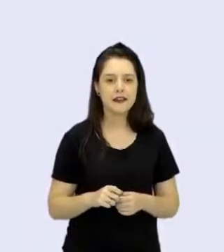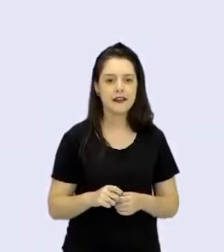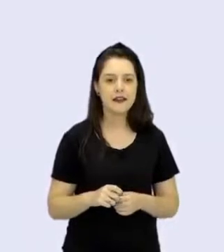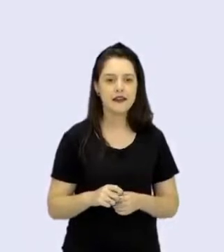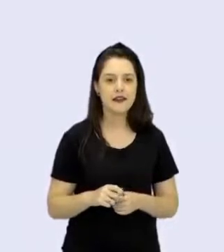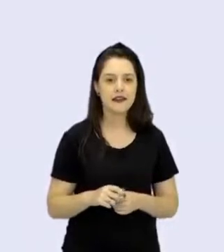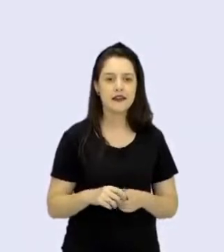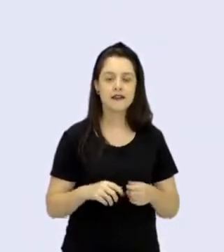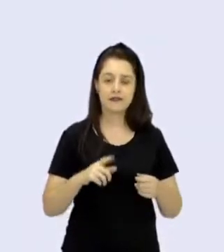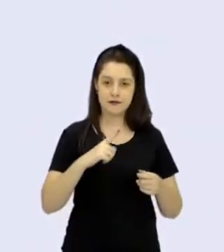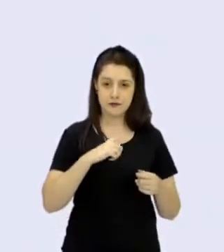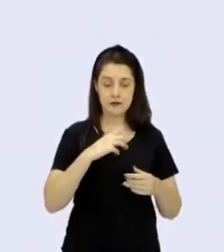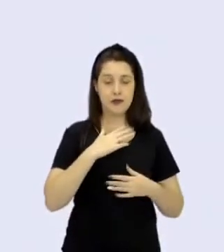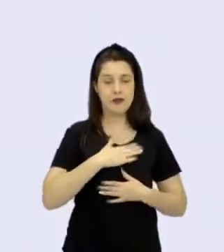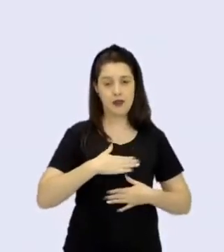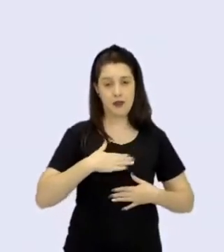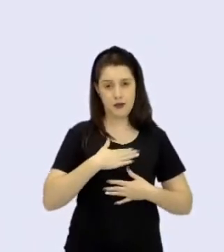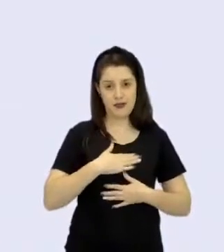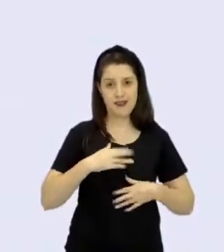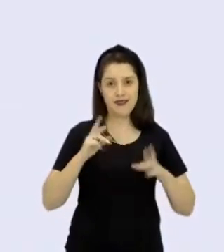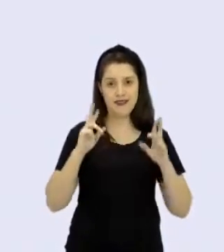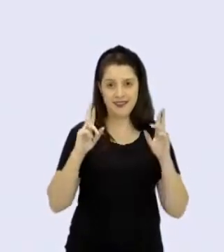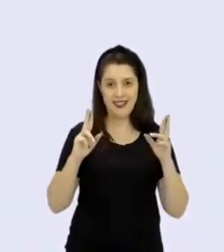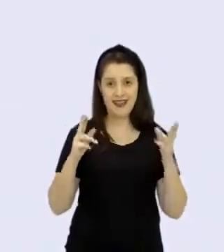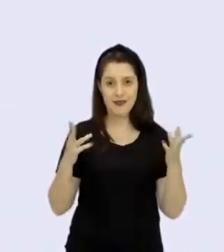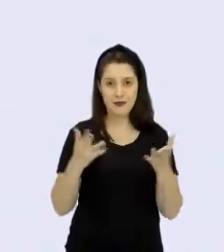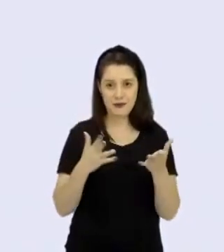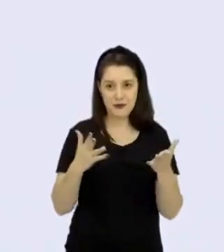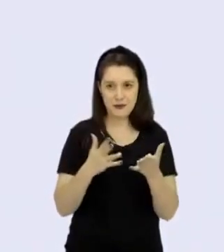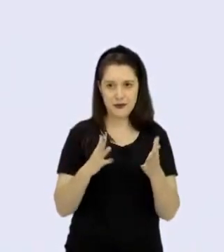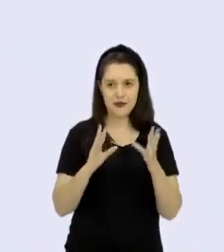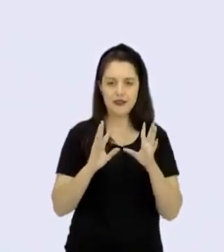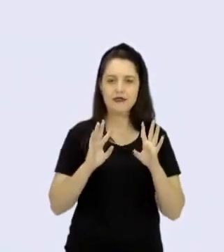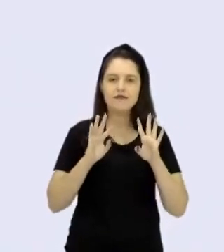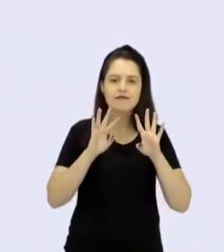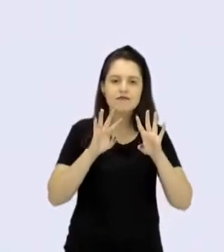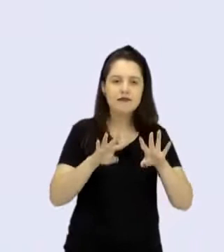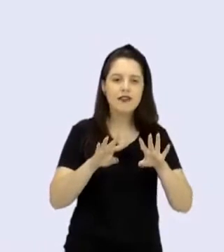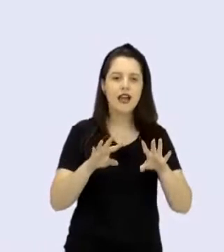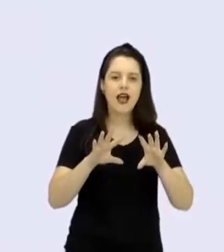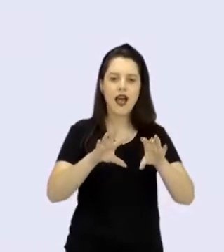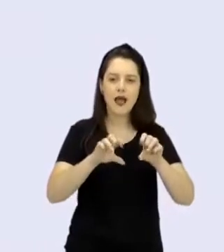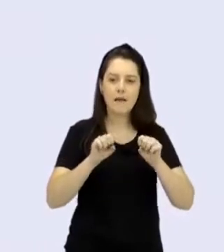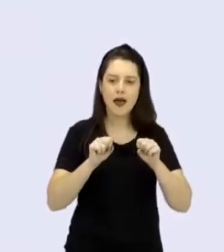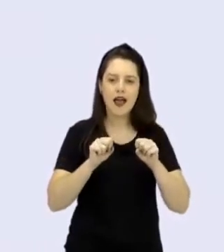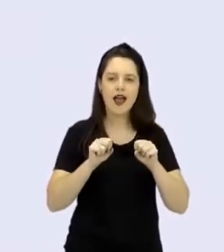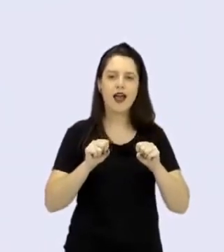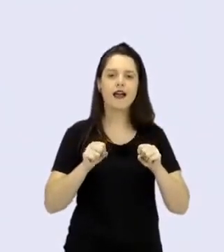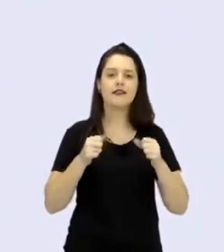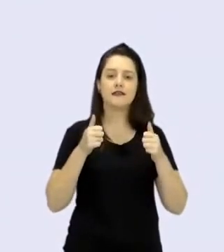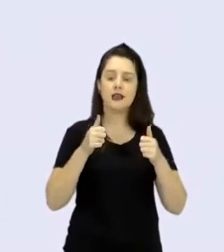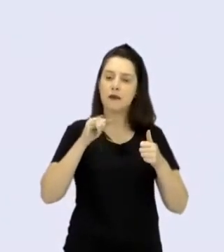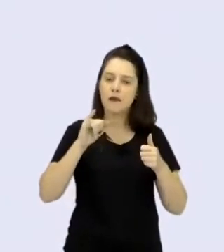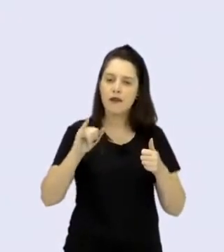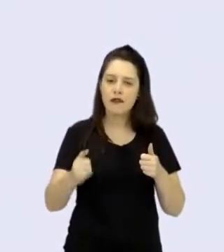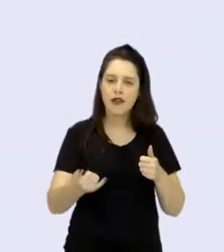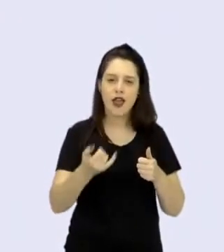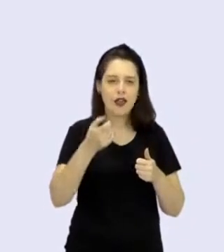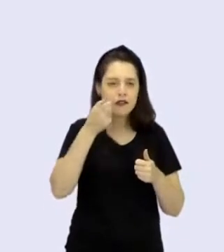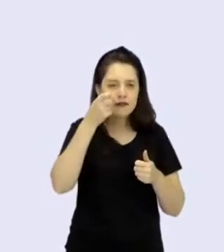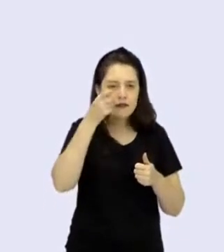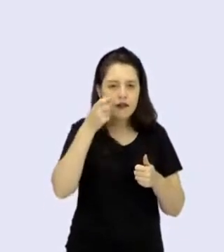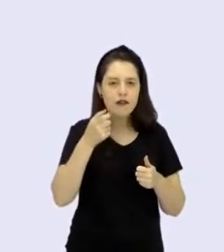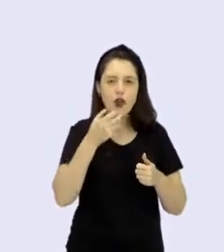que vocês tenham gostado do Mão na Massa e que vocês tenham aproveitado bastante. Vejam aí os vídeos quantas vezes